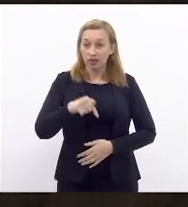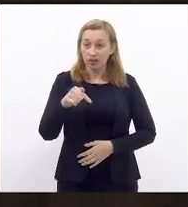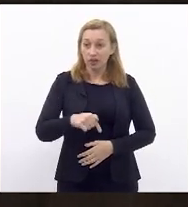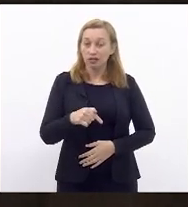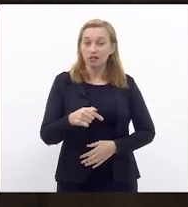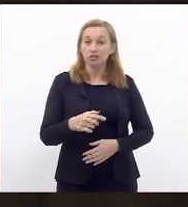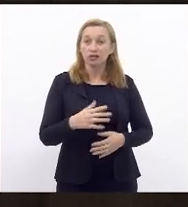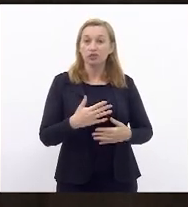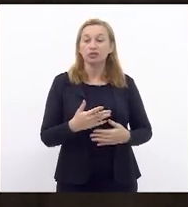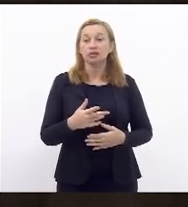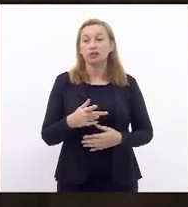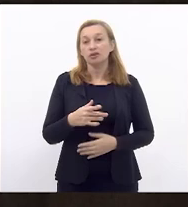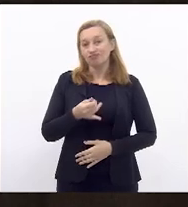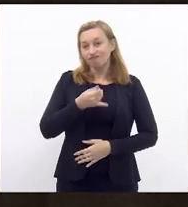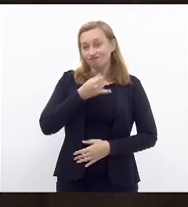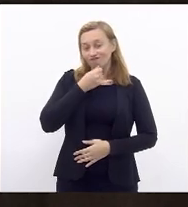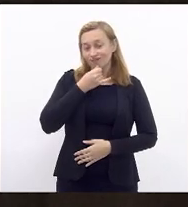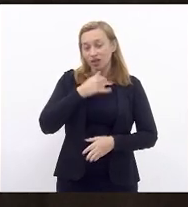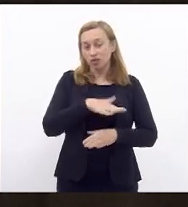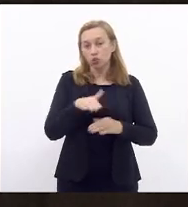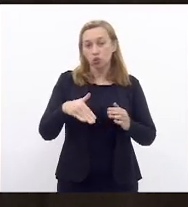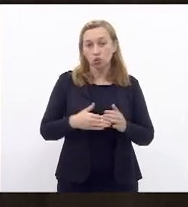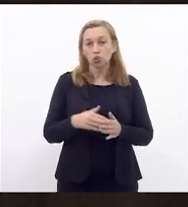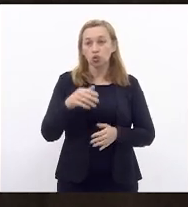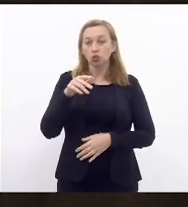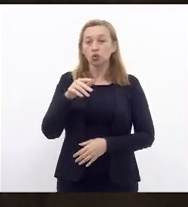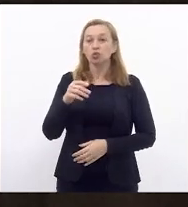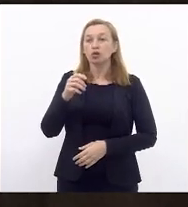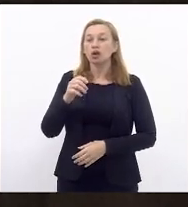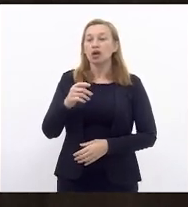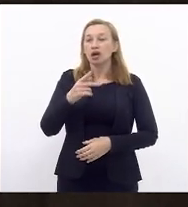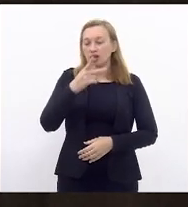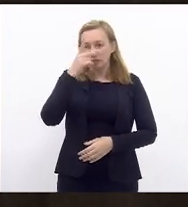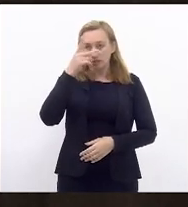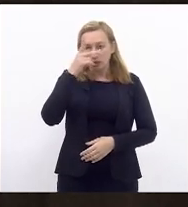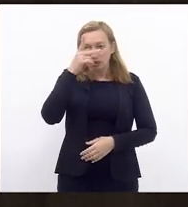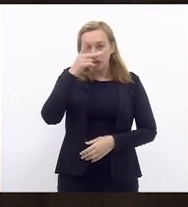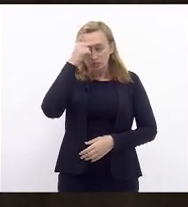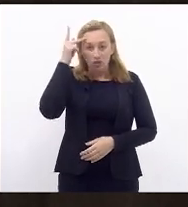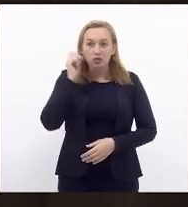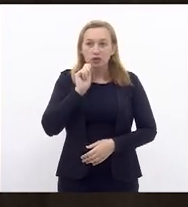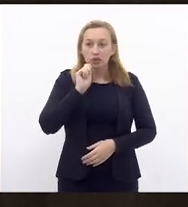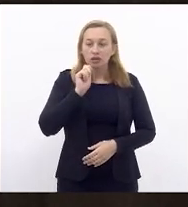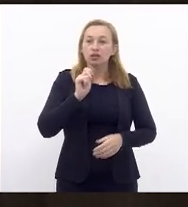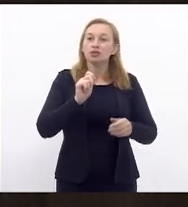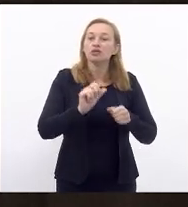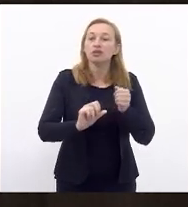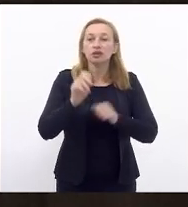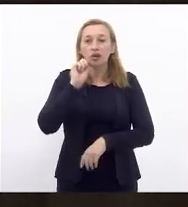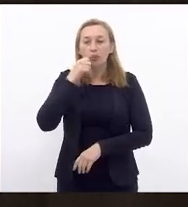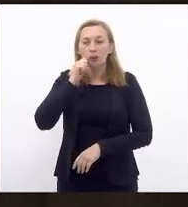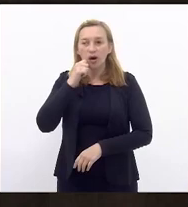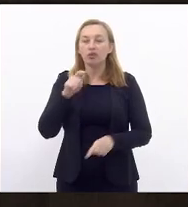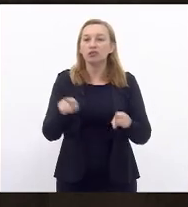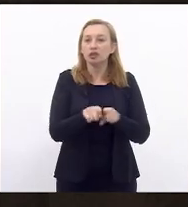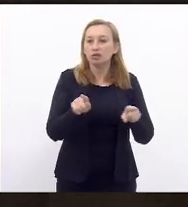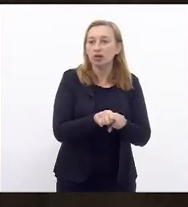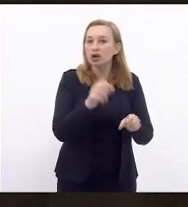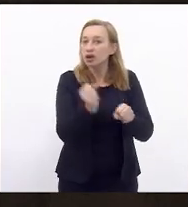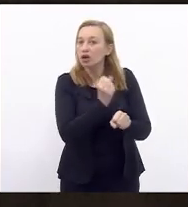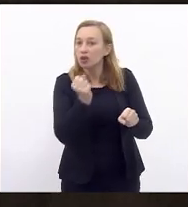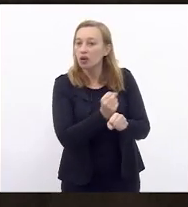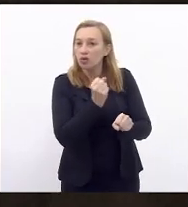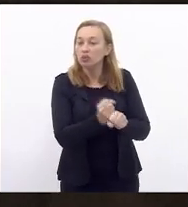deixar também o meu desagravo a todos os padeiros, que considero essencial na sociedade, a todos os pedreiros, empregadas